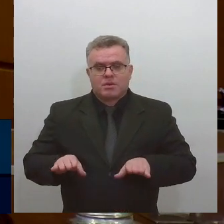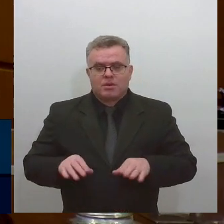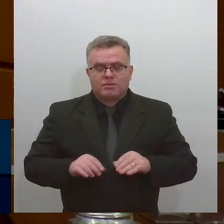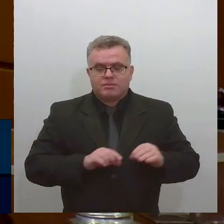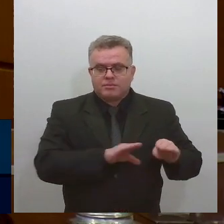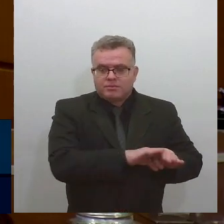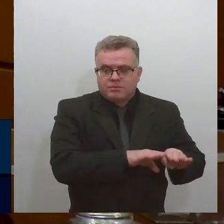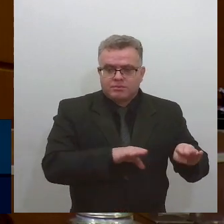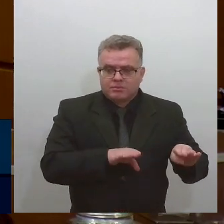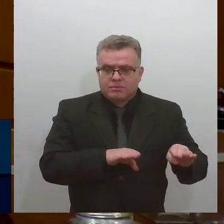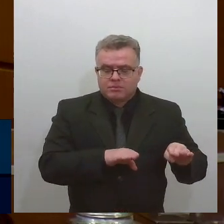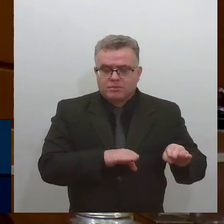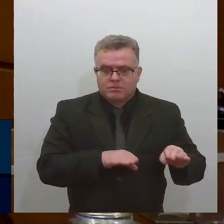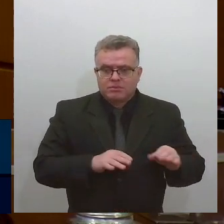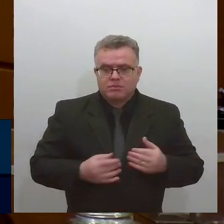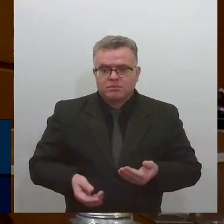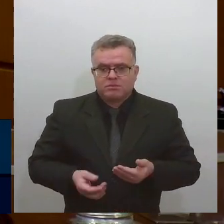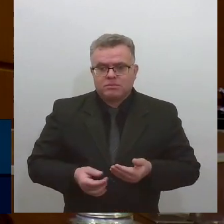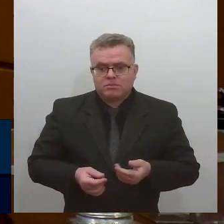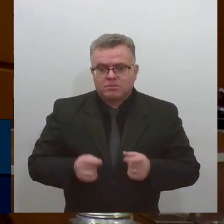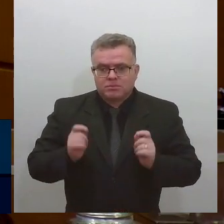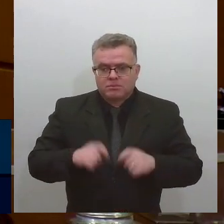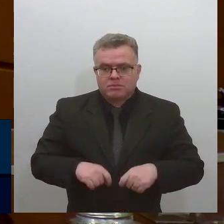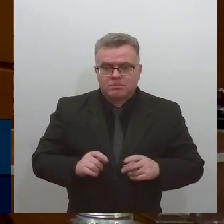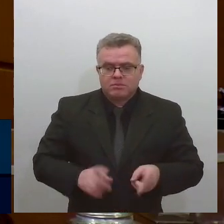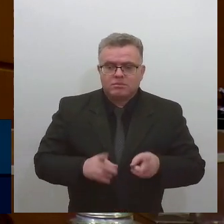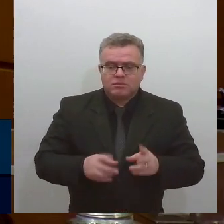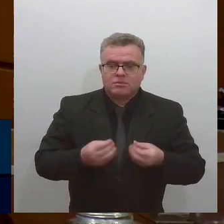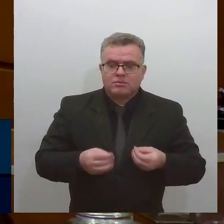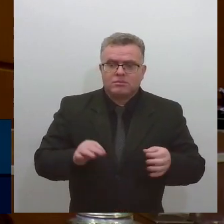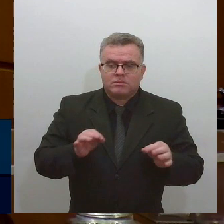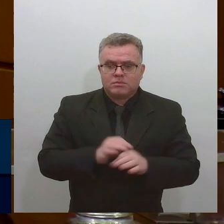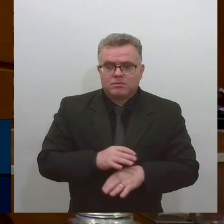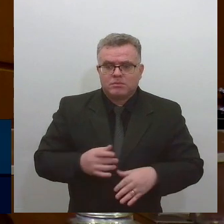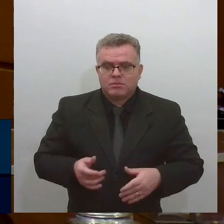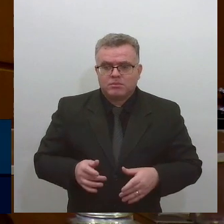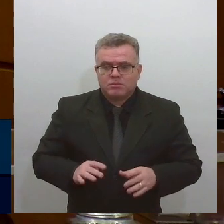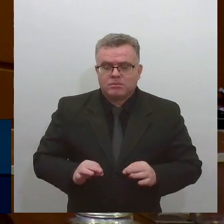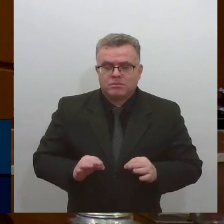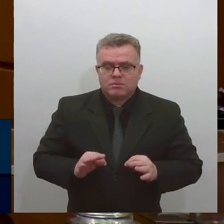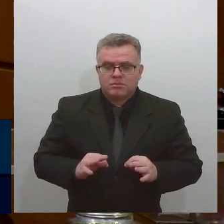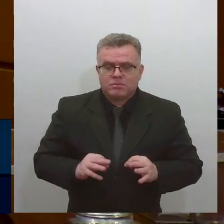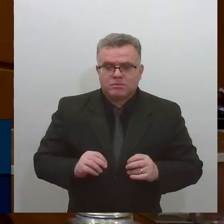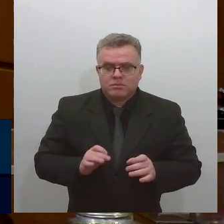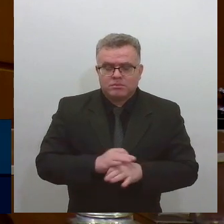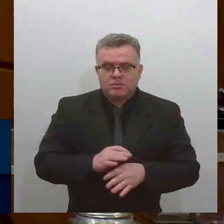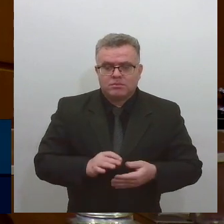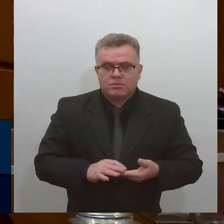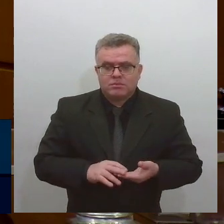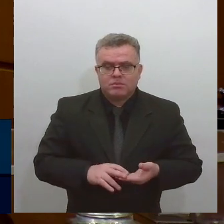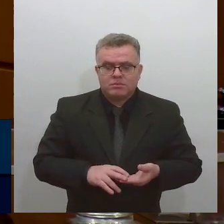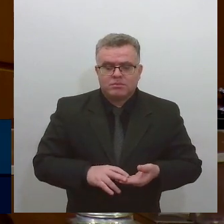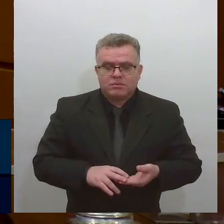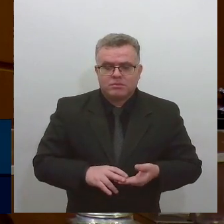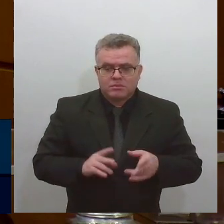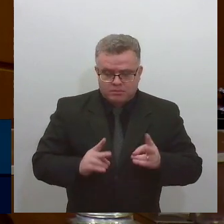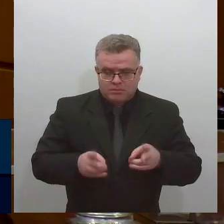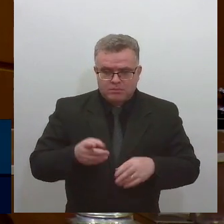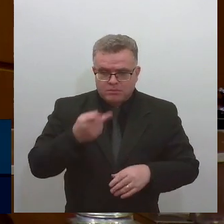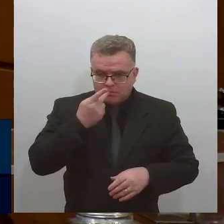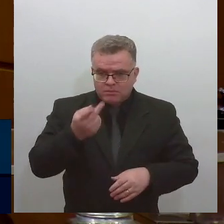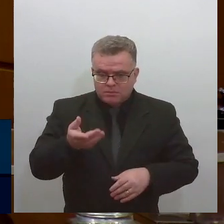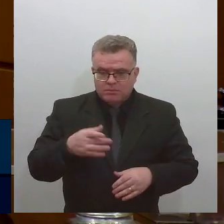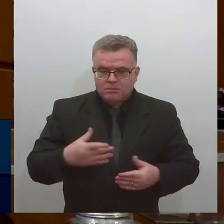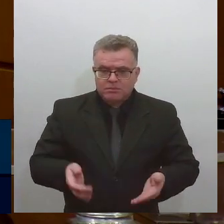meio melhoria das curvas Ah pode continuar pode continuar viaduto onde onde a gente